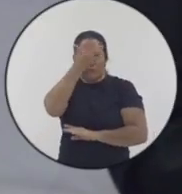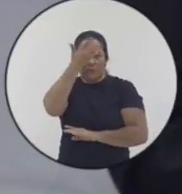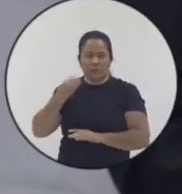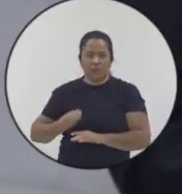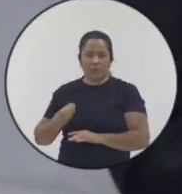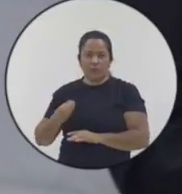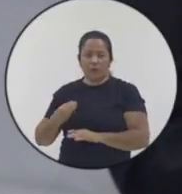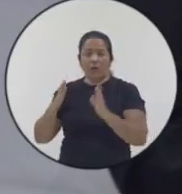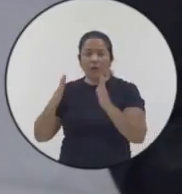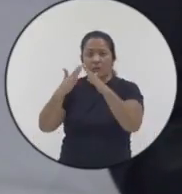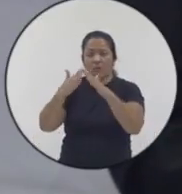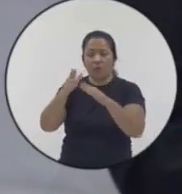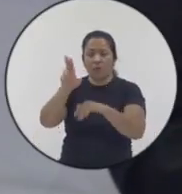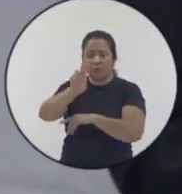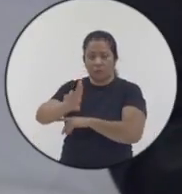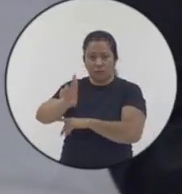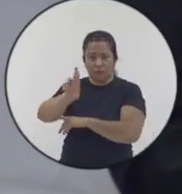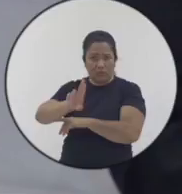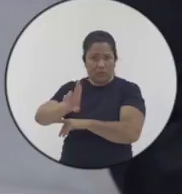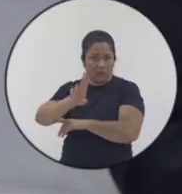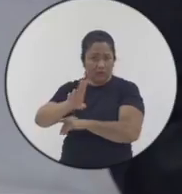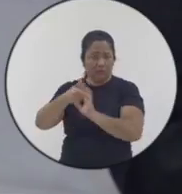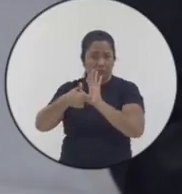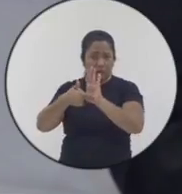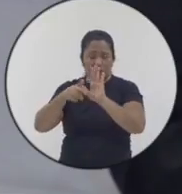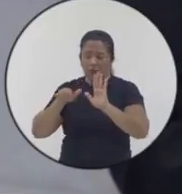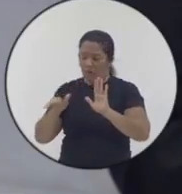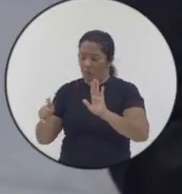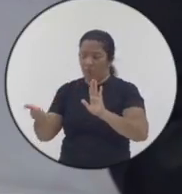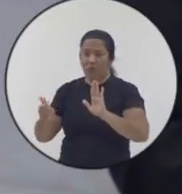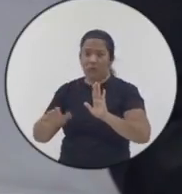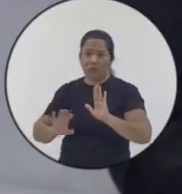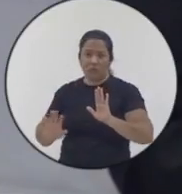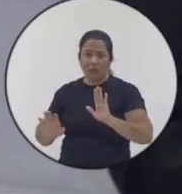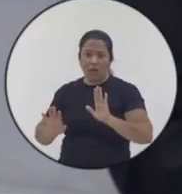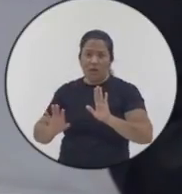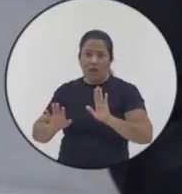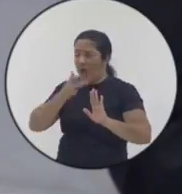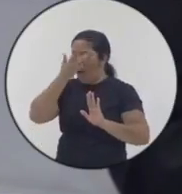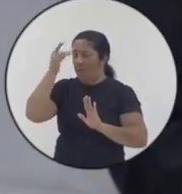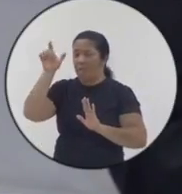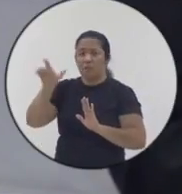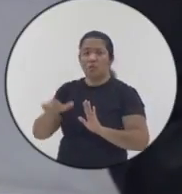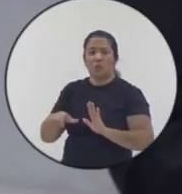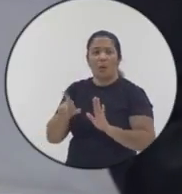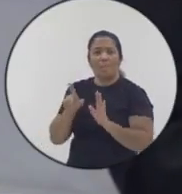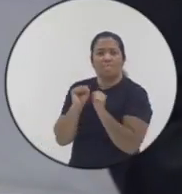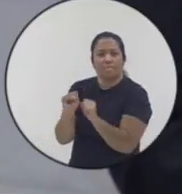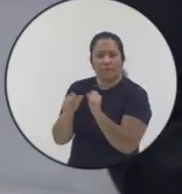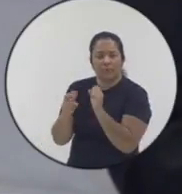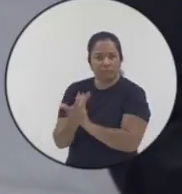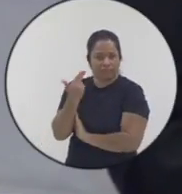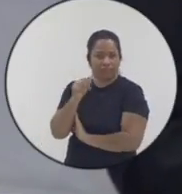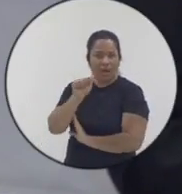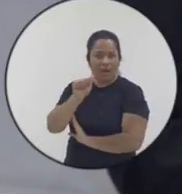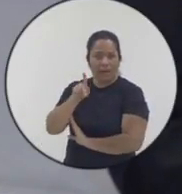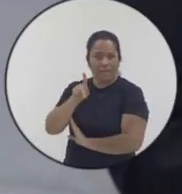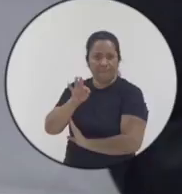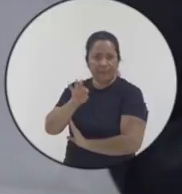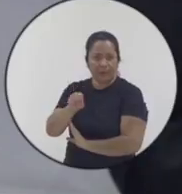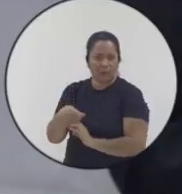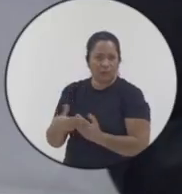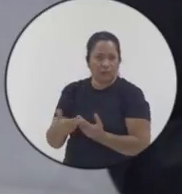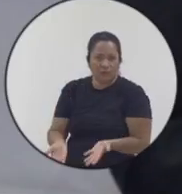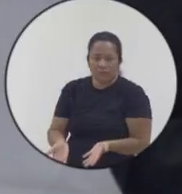né? A noção de oportunidade. Então, não é ninguém estar apto porque é de verdade ou de mentira, porque tem isso ou não tem aquilo,